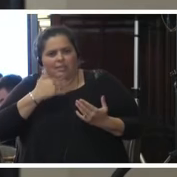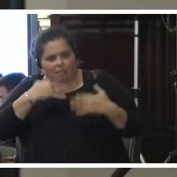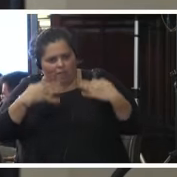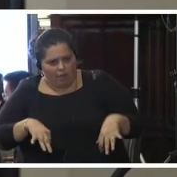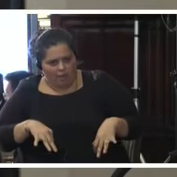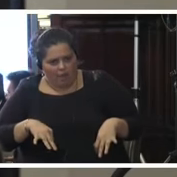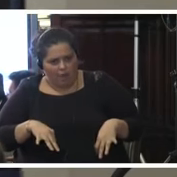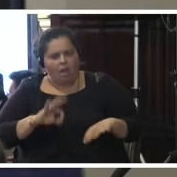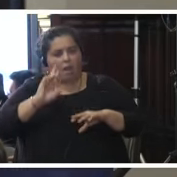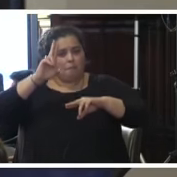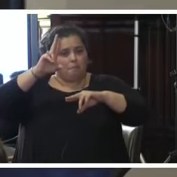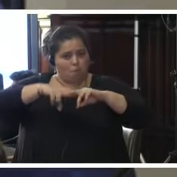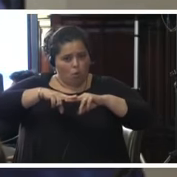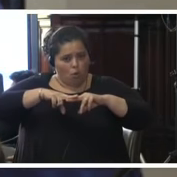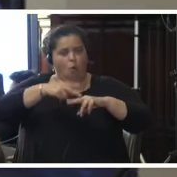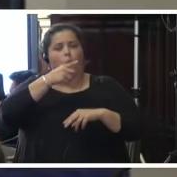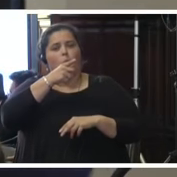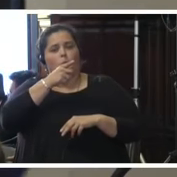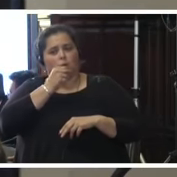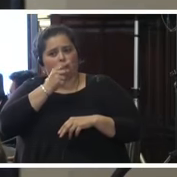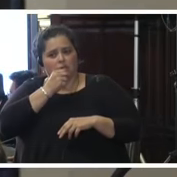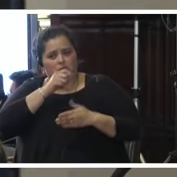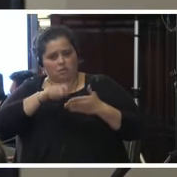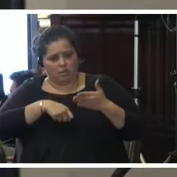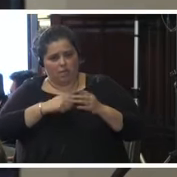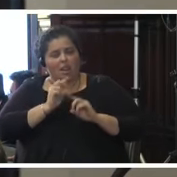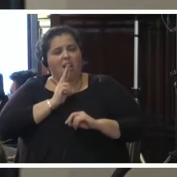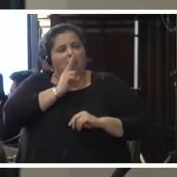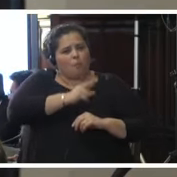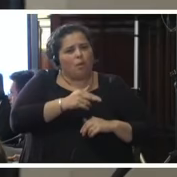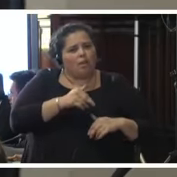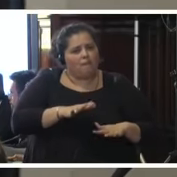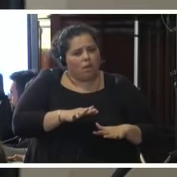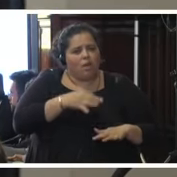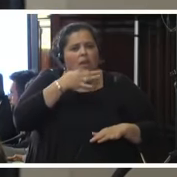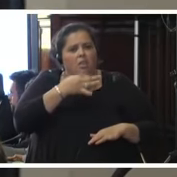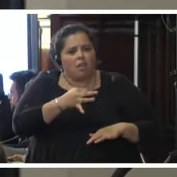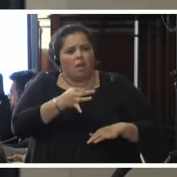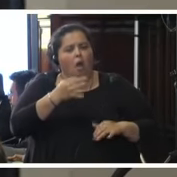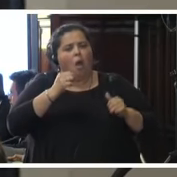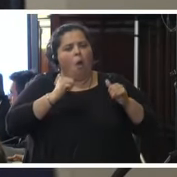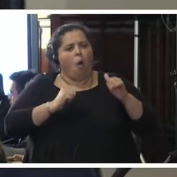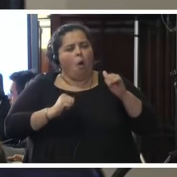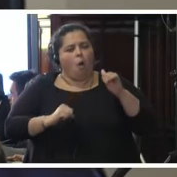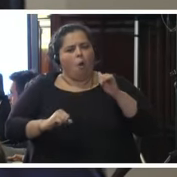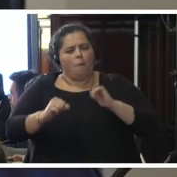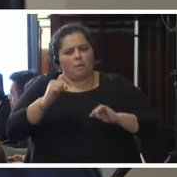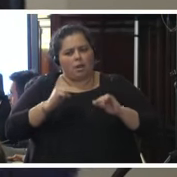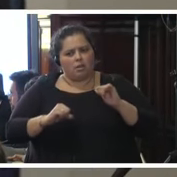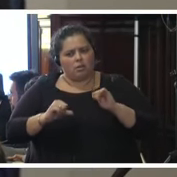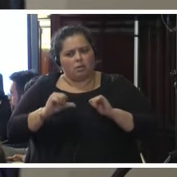um policial civil e a resposta foi uma operação de 12 dias com 8 pessoas mortas, mas entendi bem